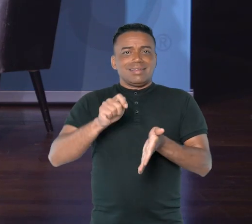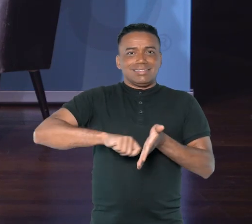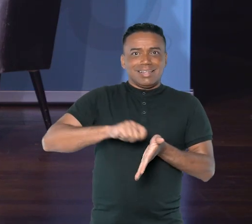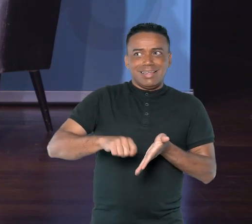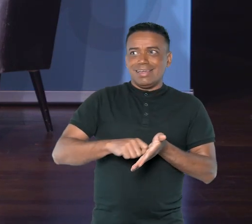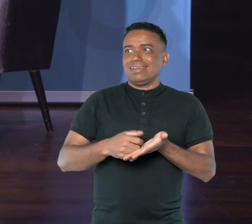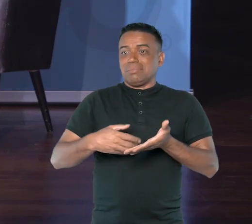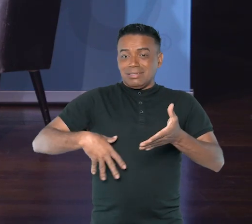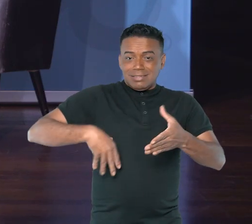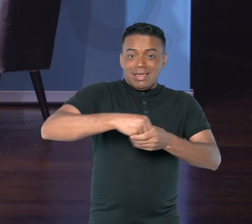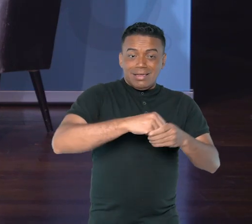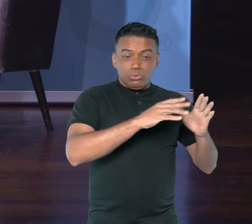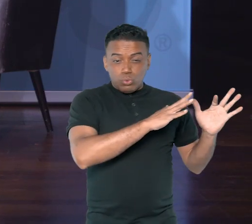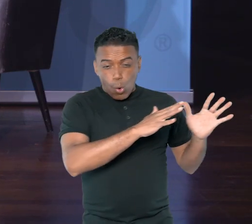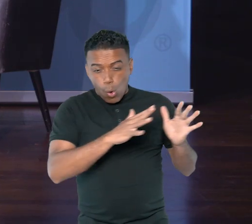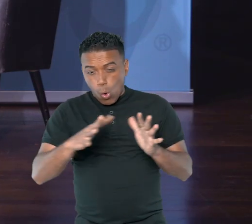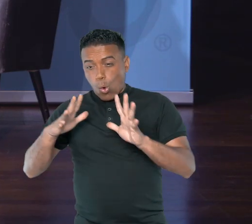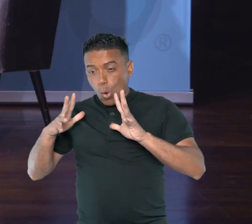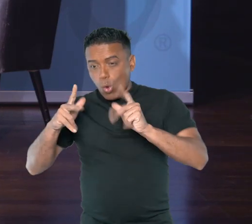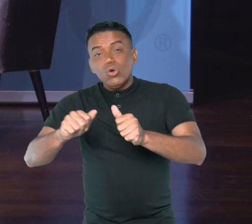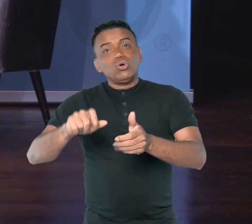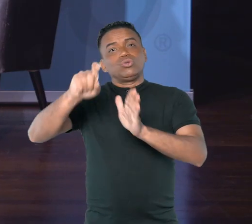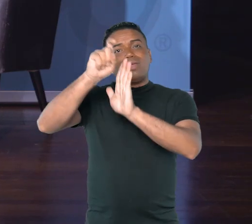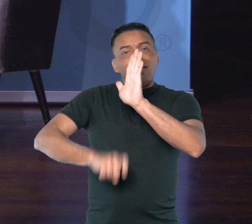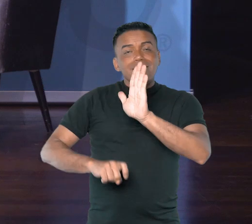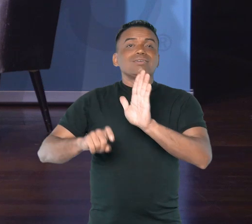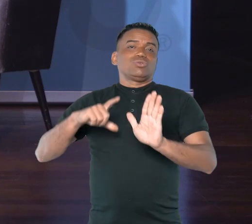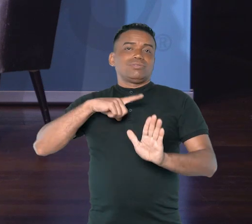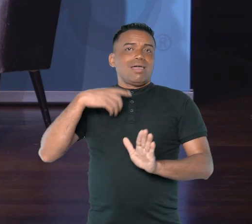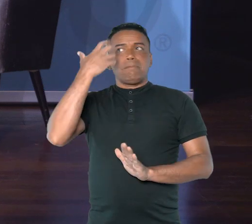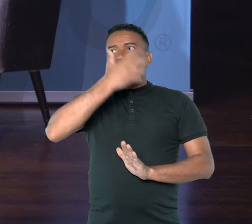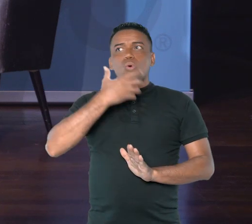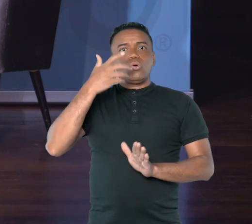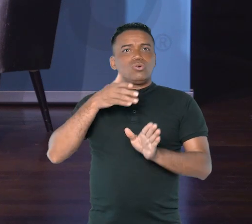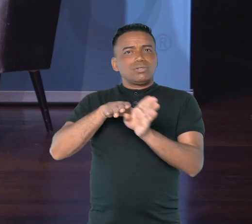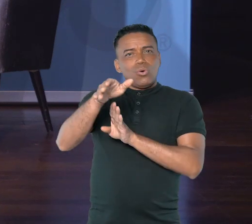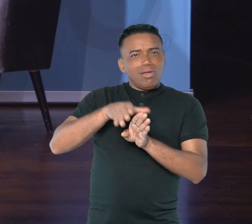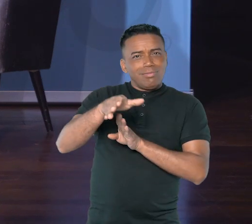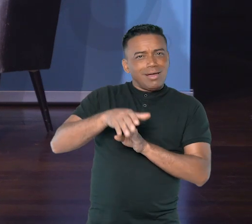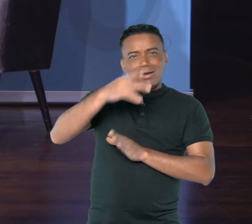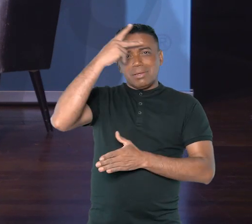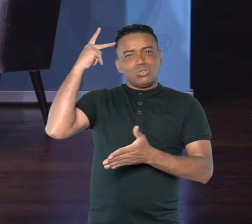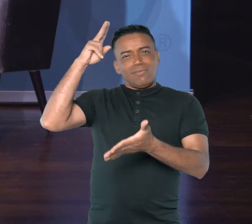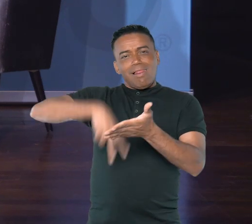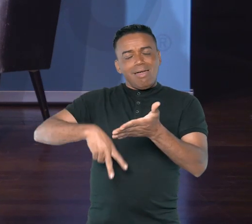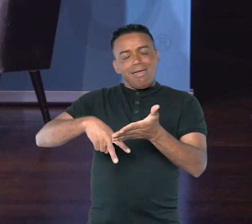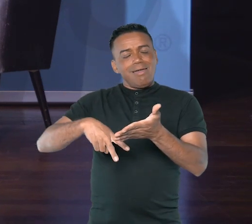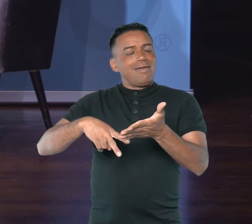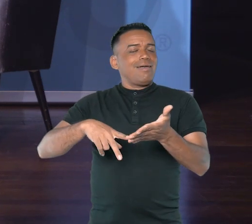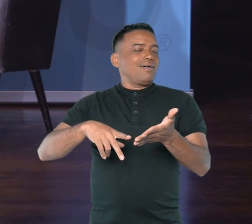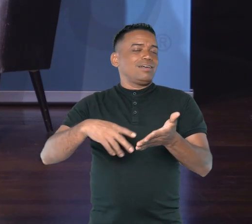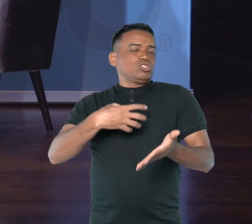livro todo, guiando o leitor também de forma bem lírica, né? Eu acho que assim